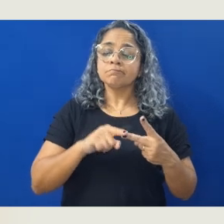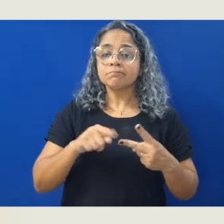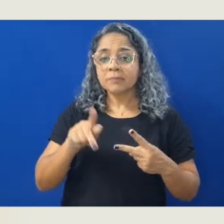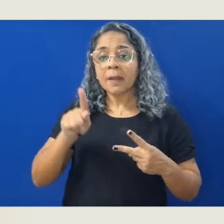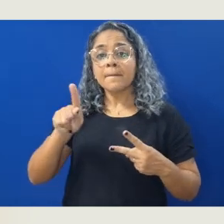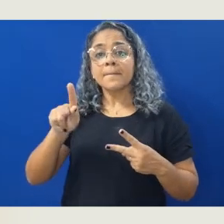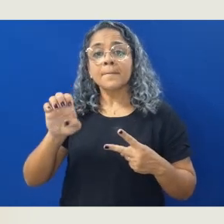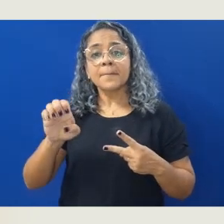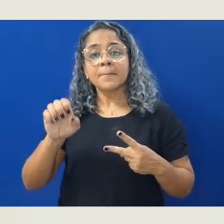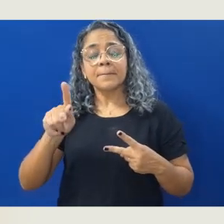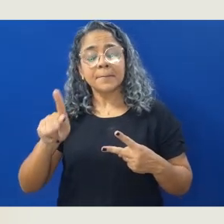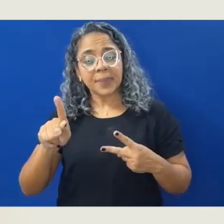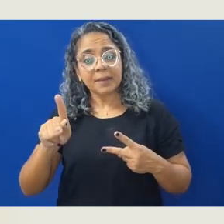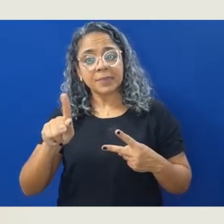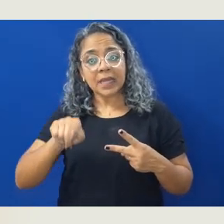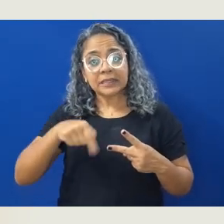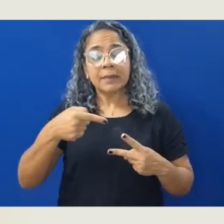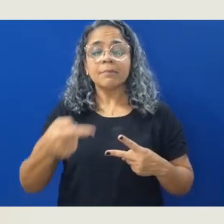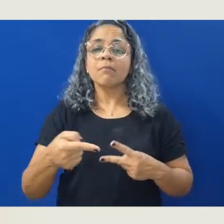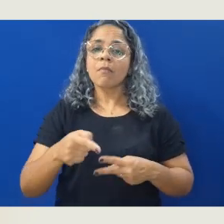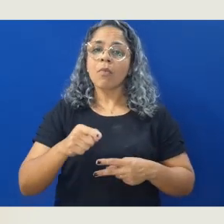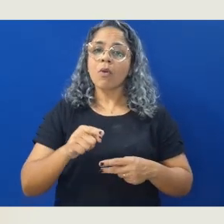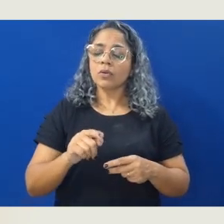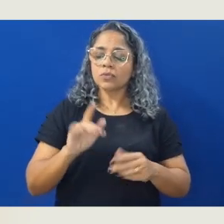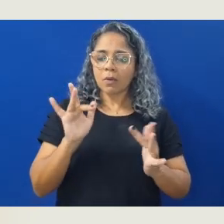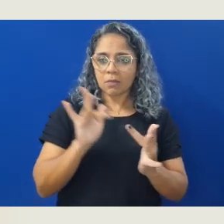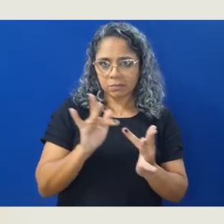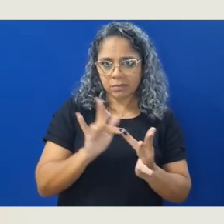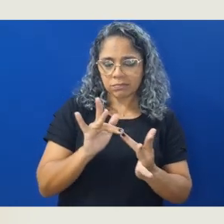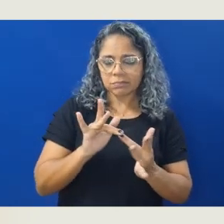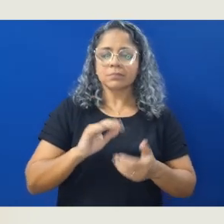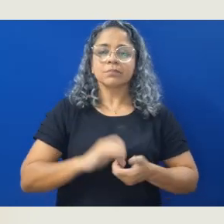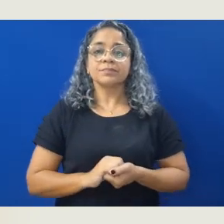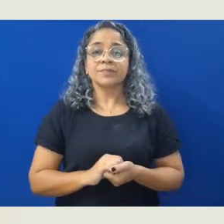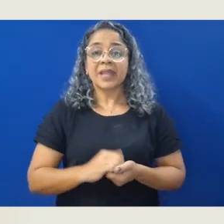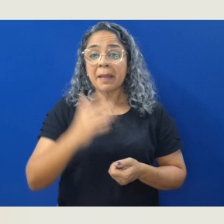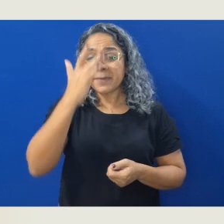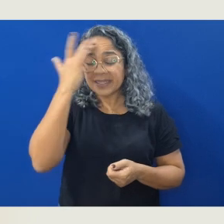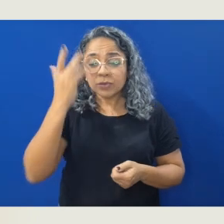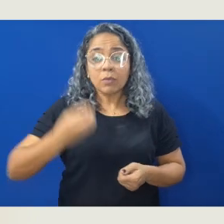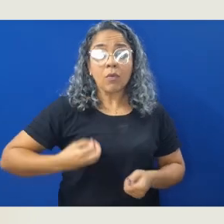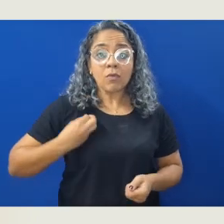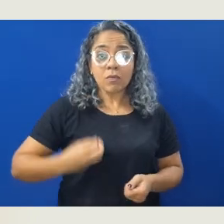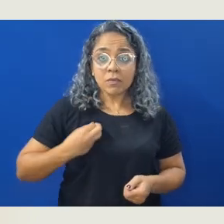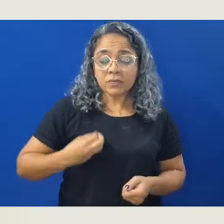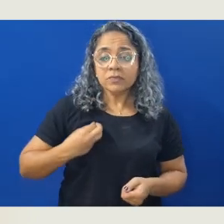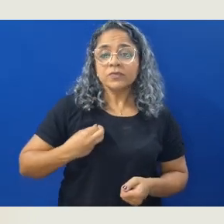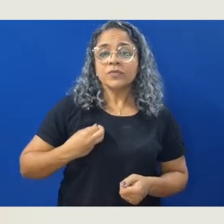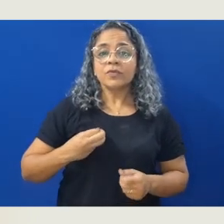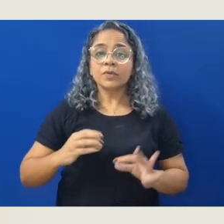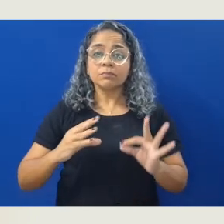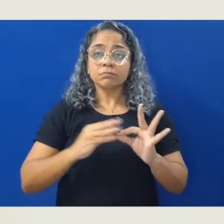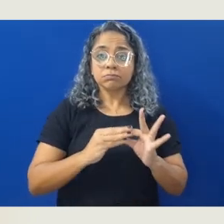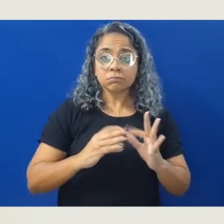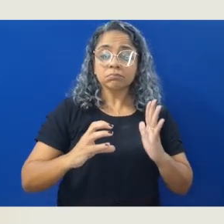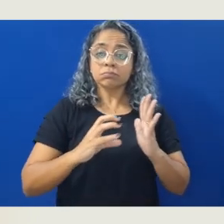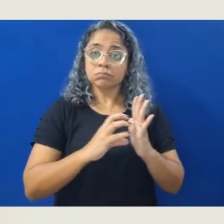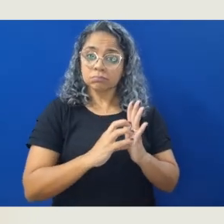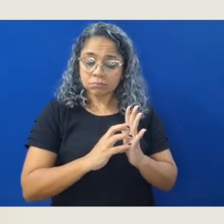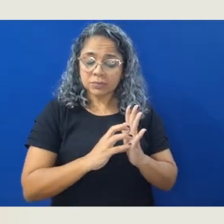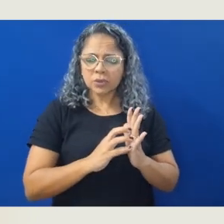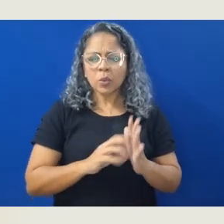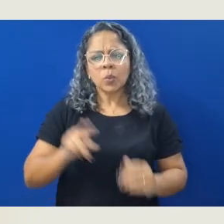ou pós-exposição, PEP. As pessoas vivendo com HIV/AIDS em uso regular da